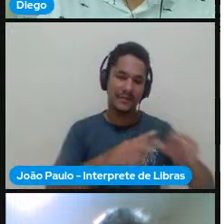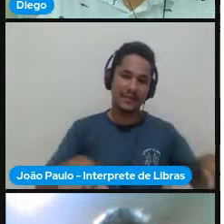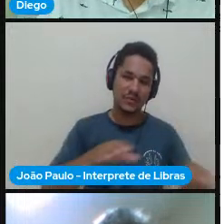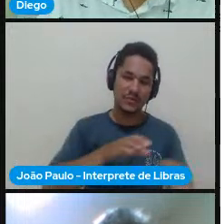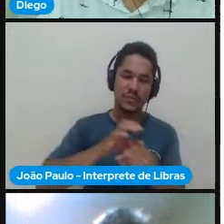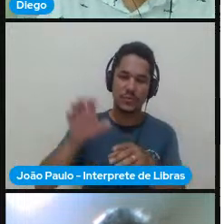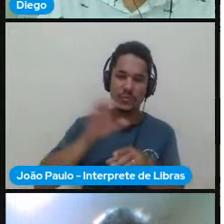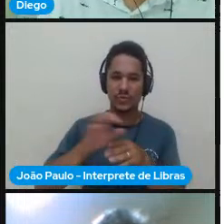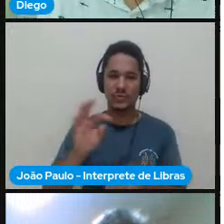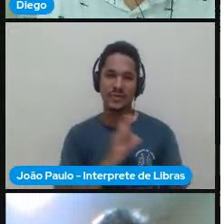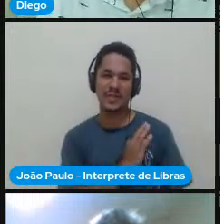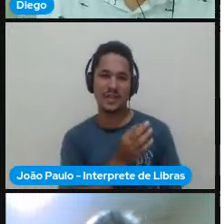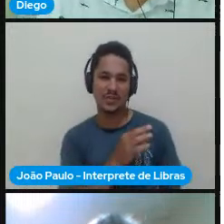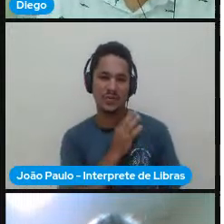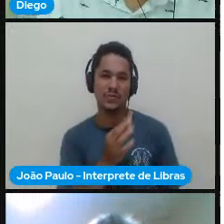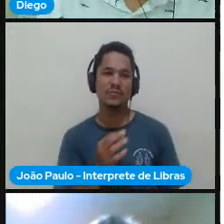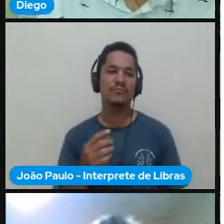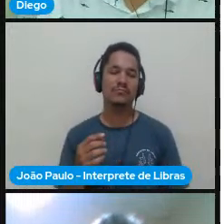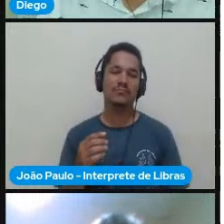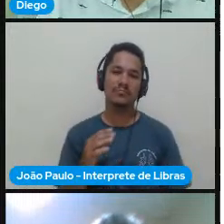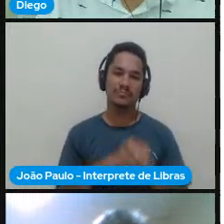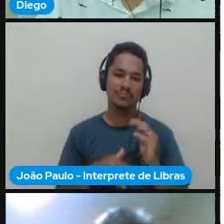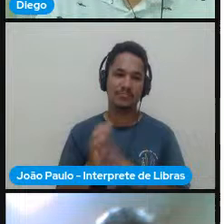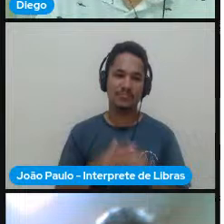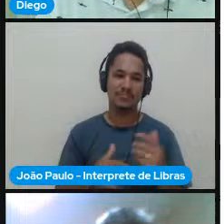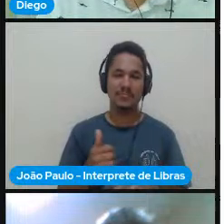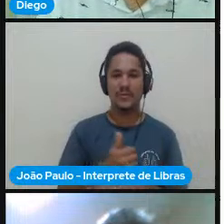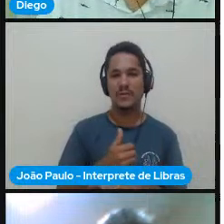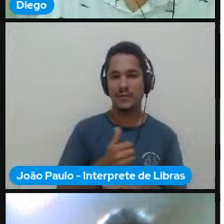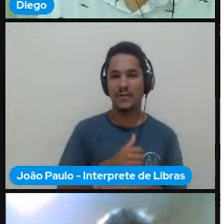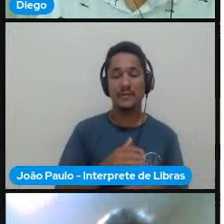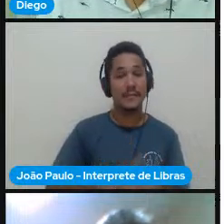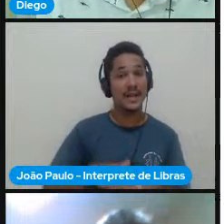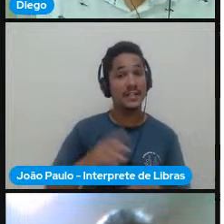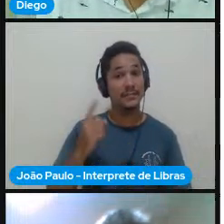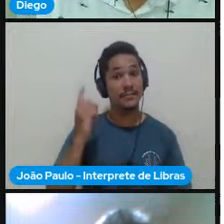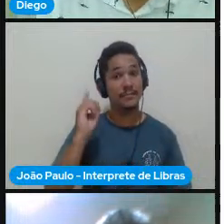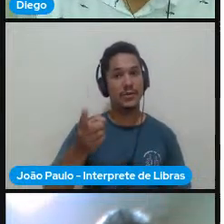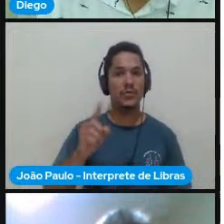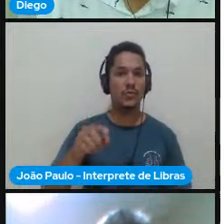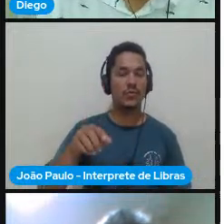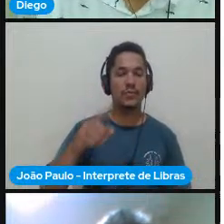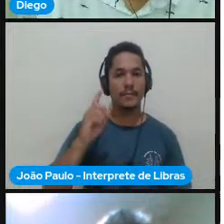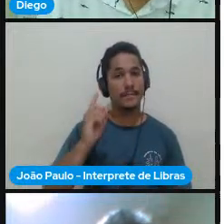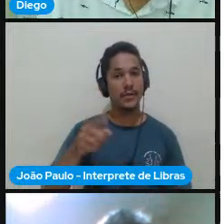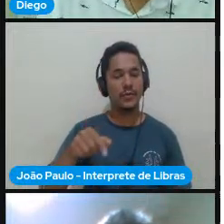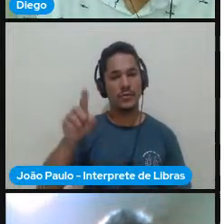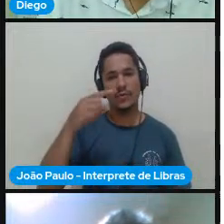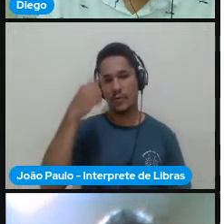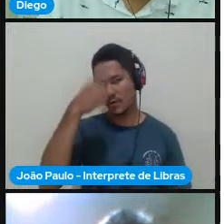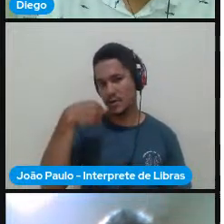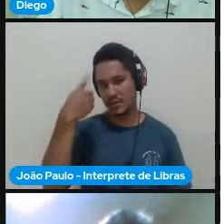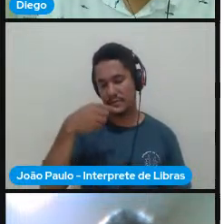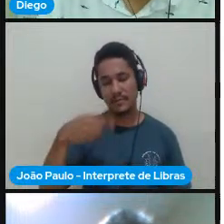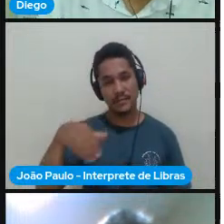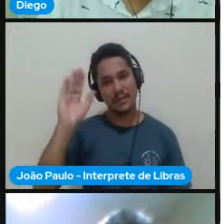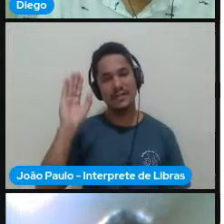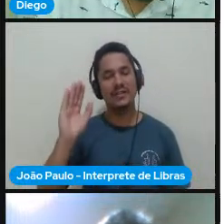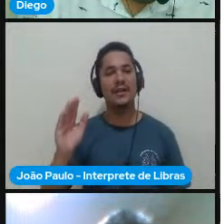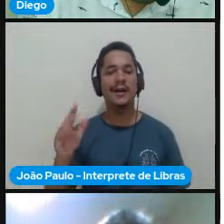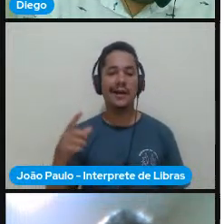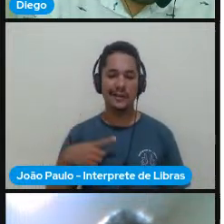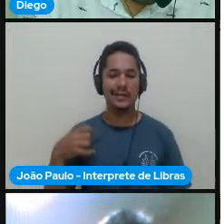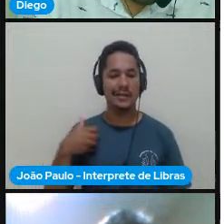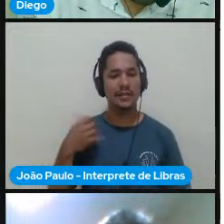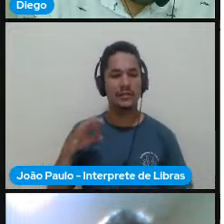técnicos profissionalizantes, que são cursos de mais de 1.000 horas e, por isso, são específicos da escolarização e de uma faixa etária, tá bom?